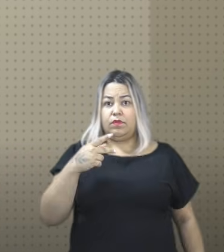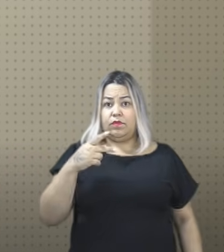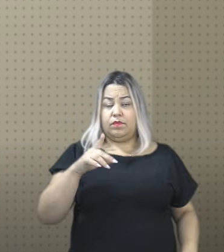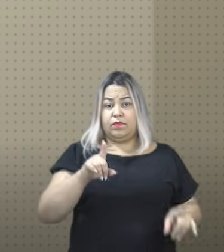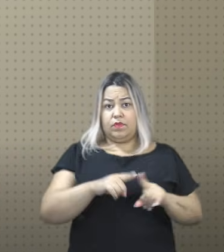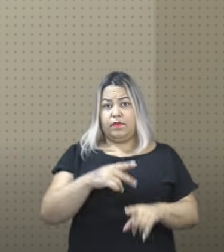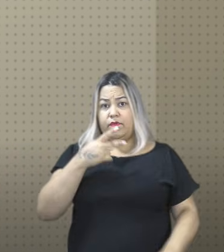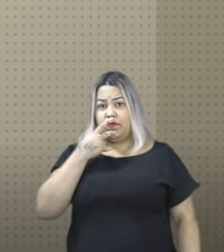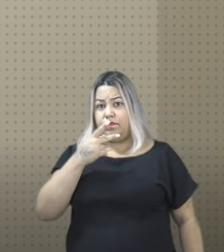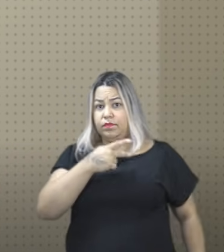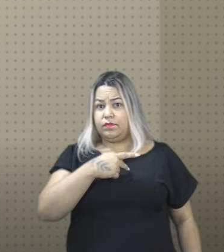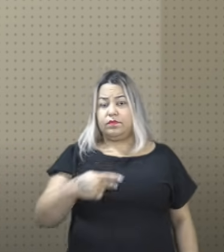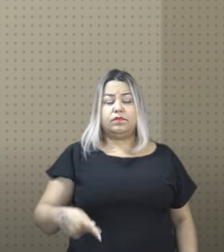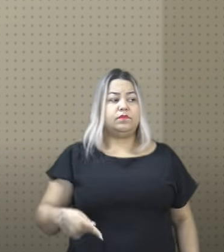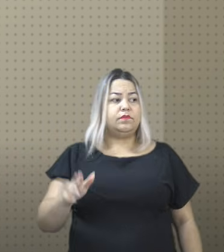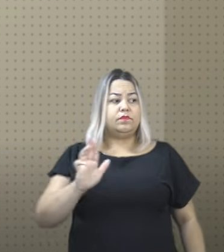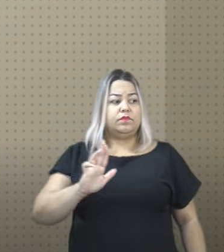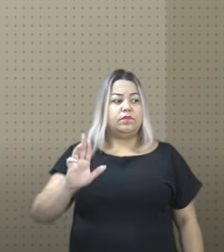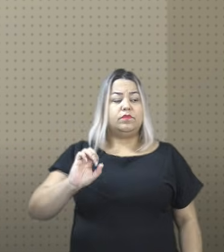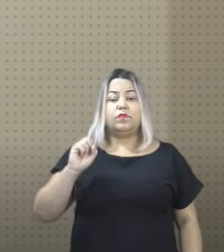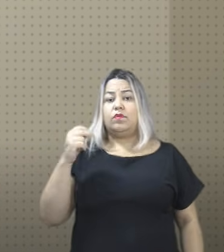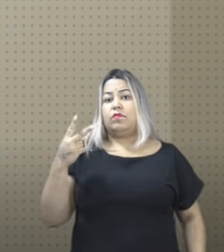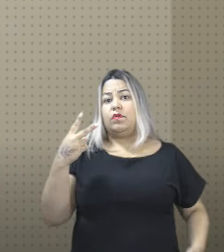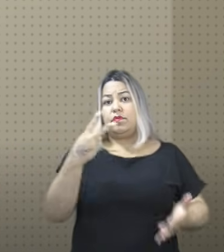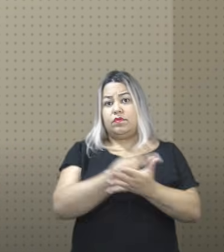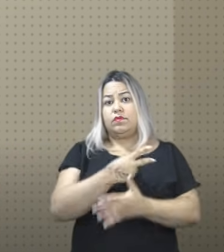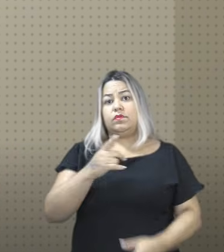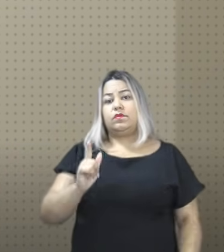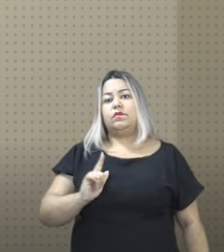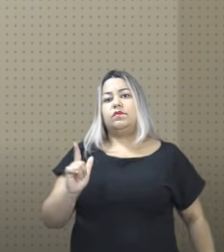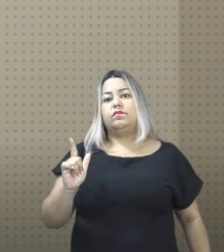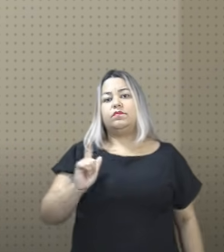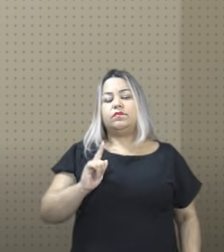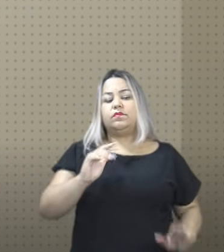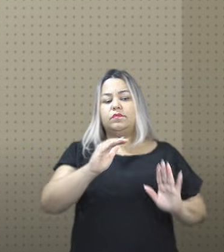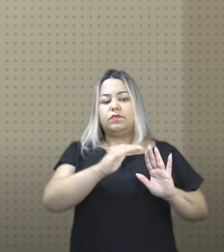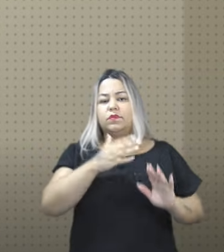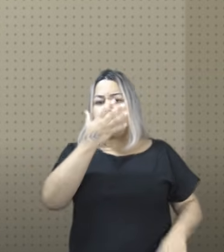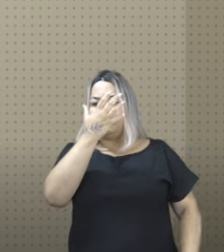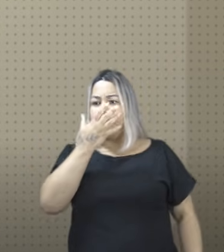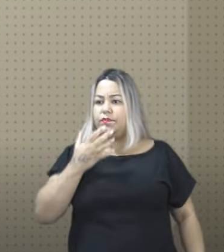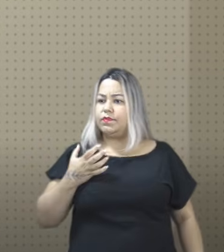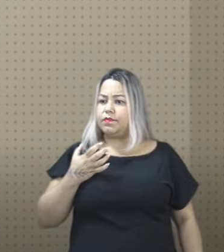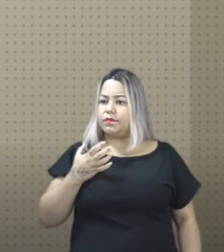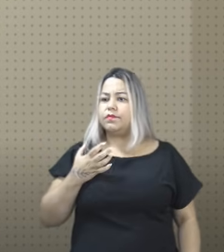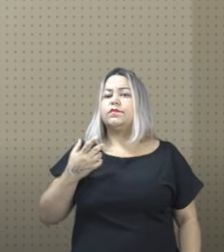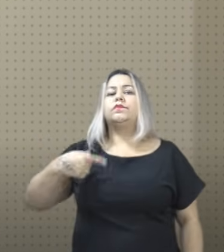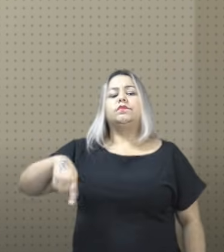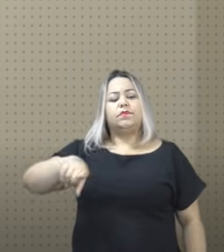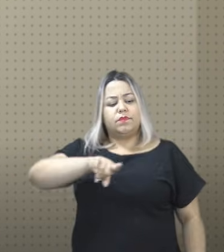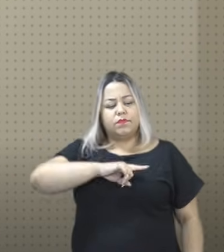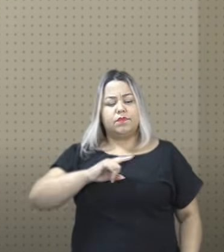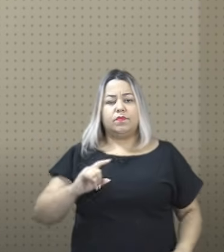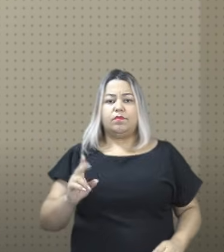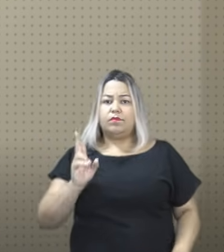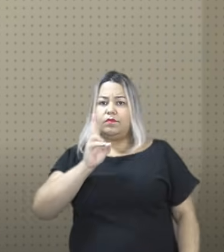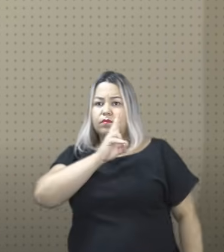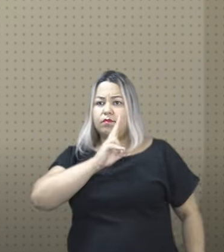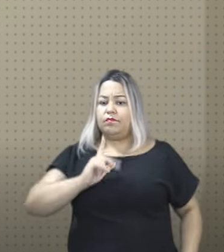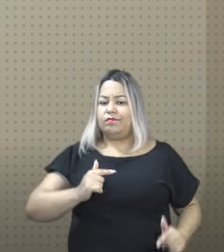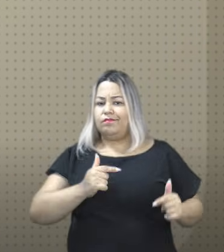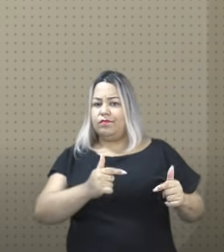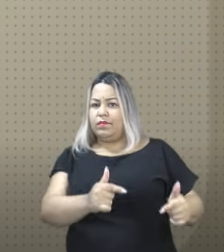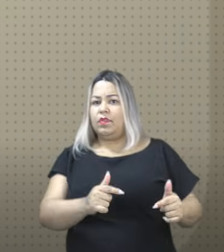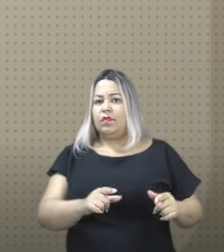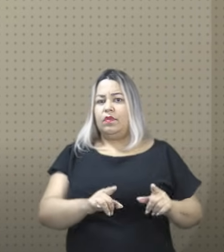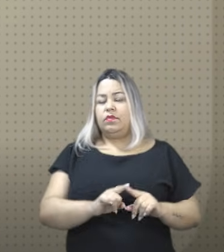fala do presidente Lula na abertura, ou seja, nós temos que tomar medidas sérias para que a gente enfrente a urgência climática e para